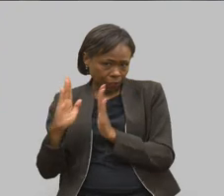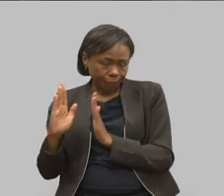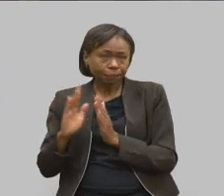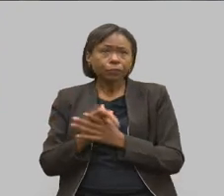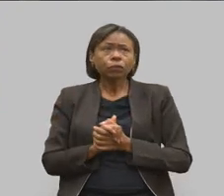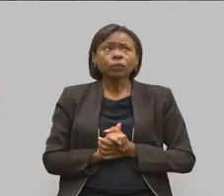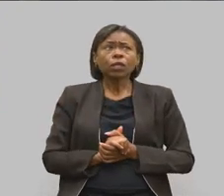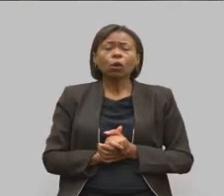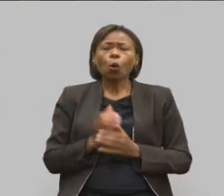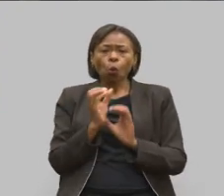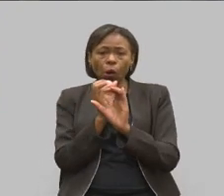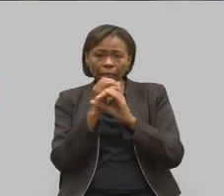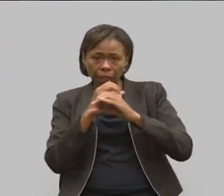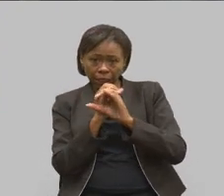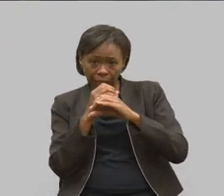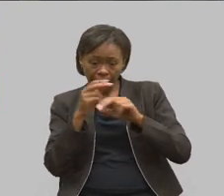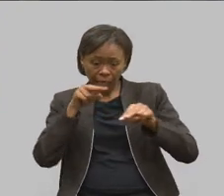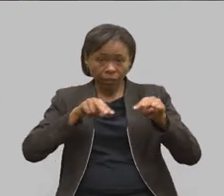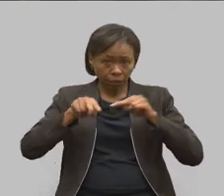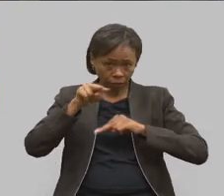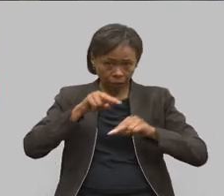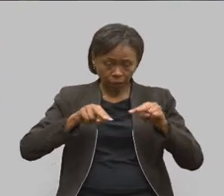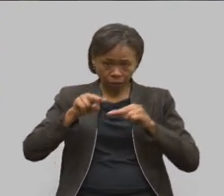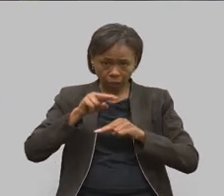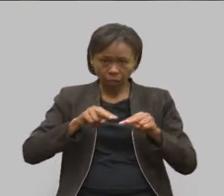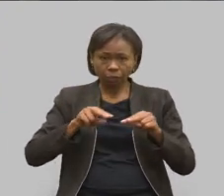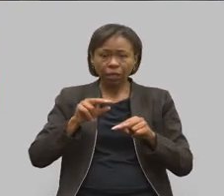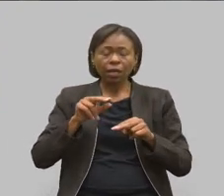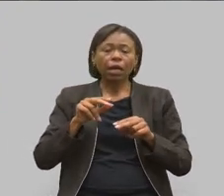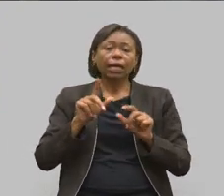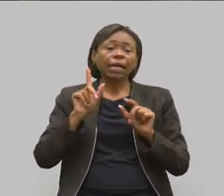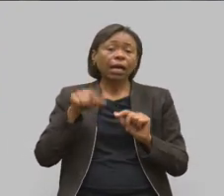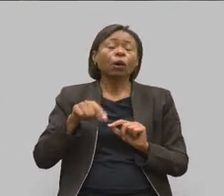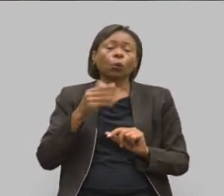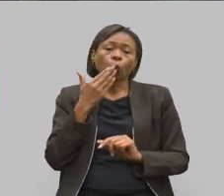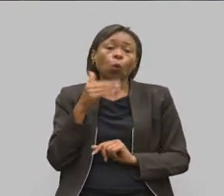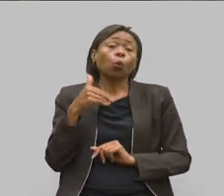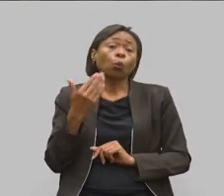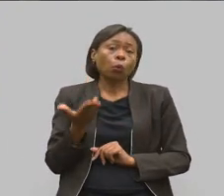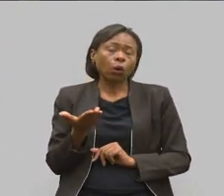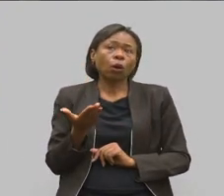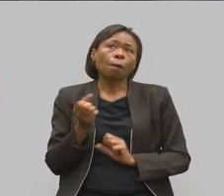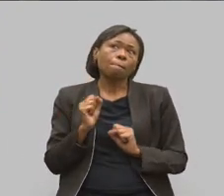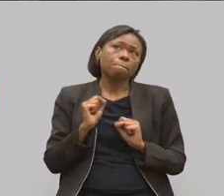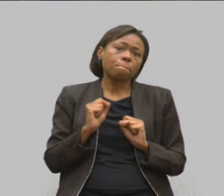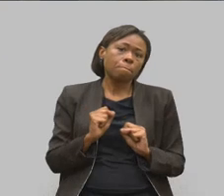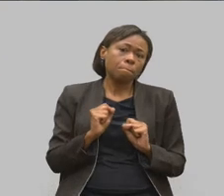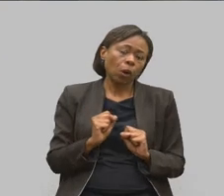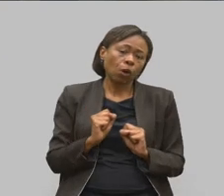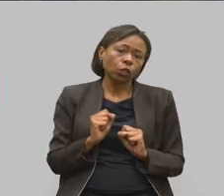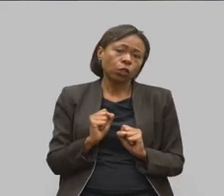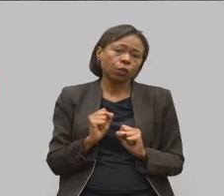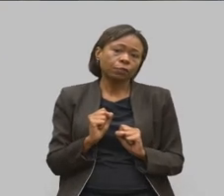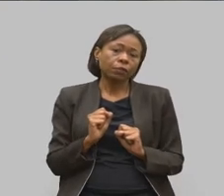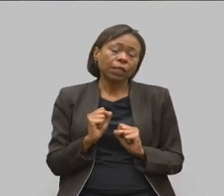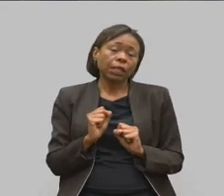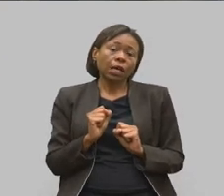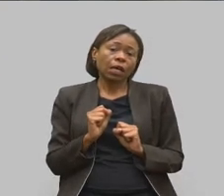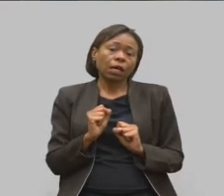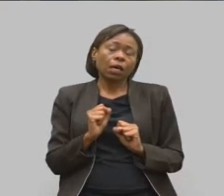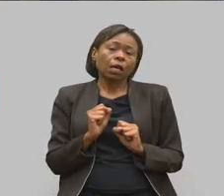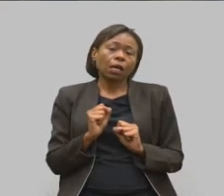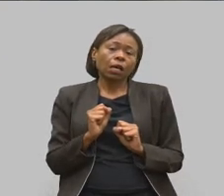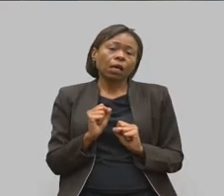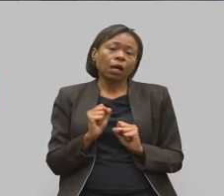eh feitos disponíveis A triagem que é disponível eh pode ser encontrado todos os exames